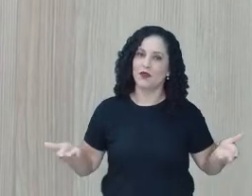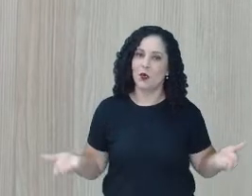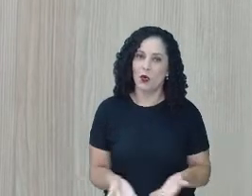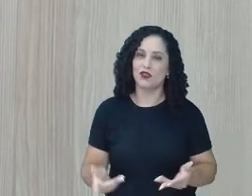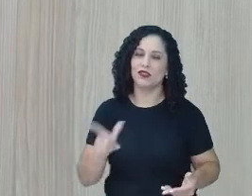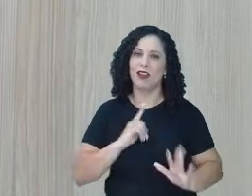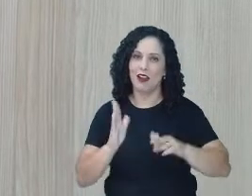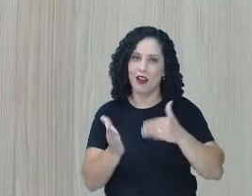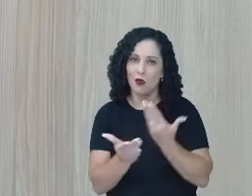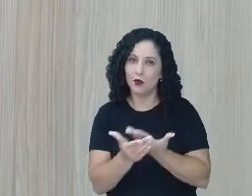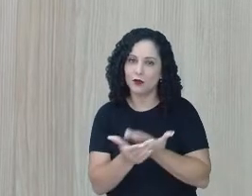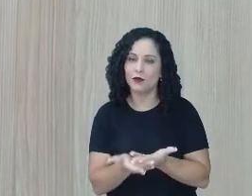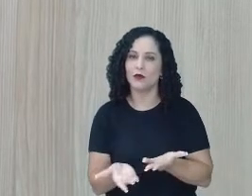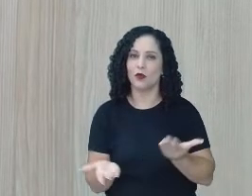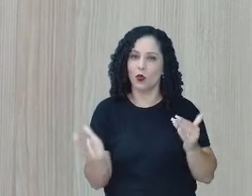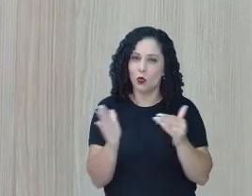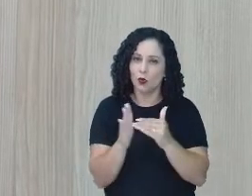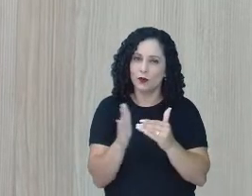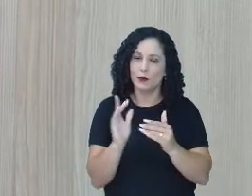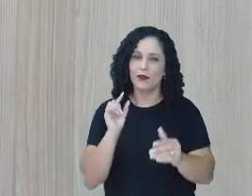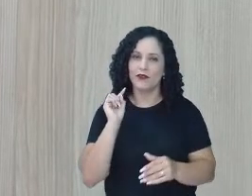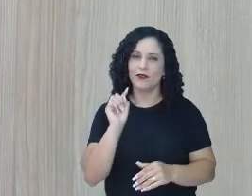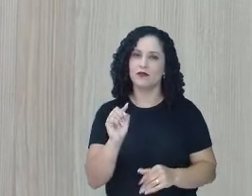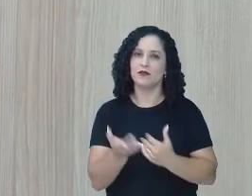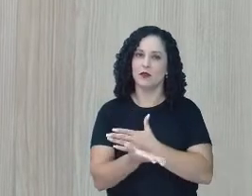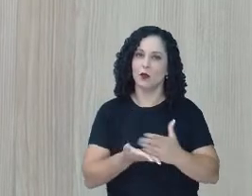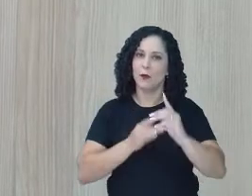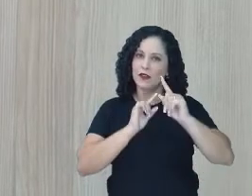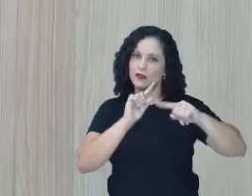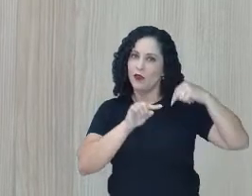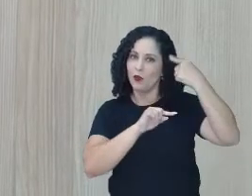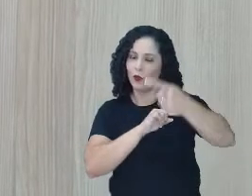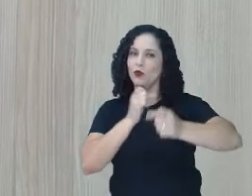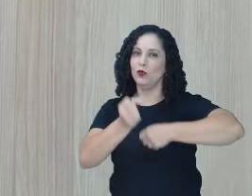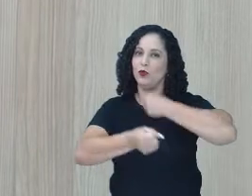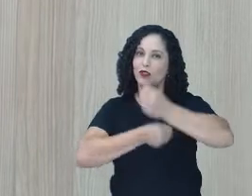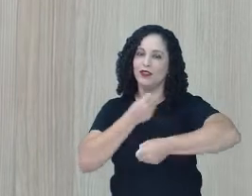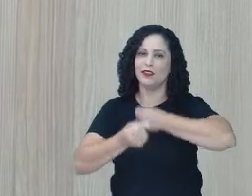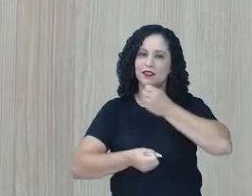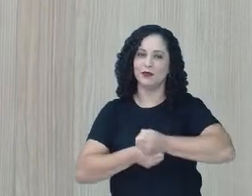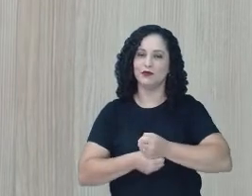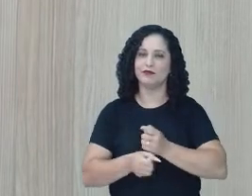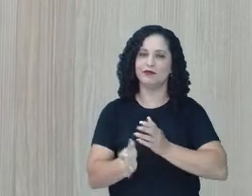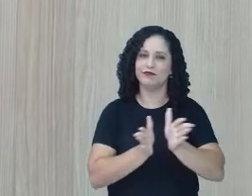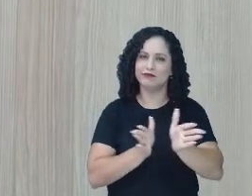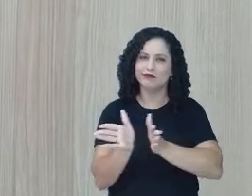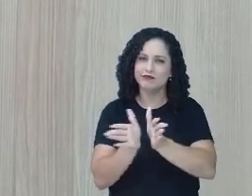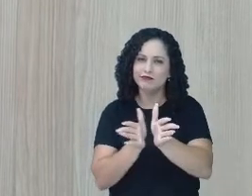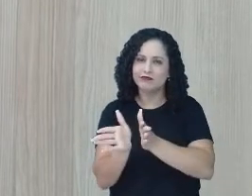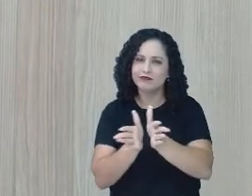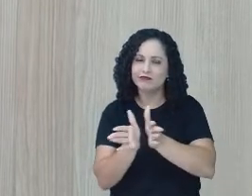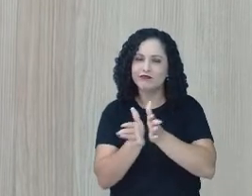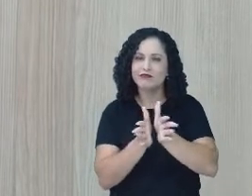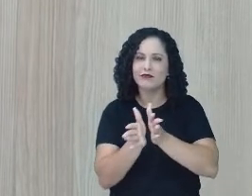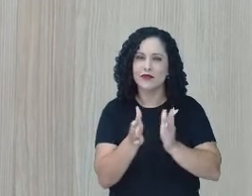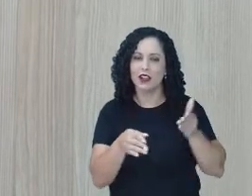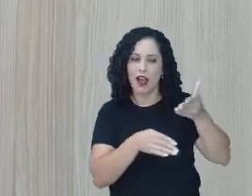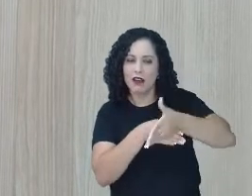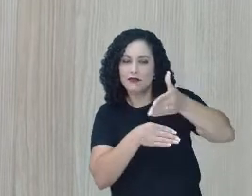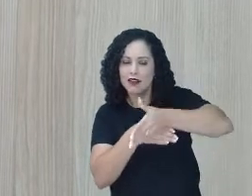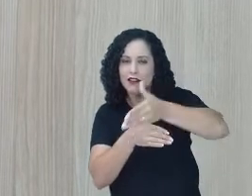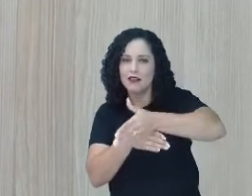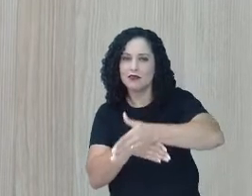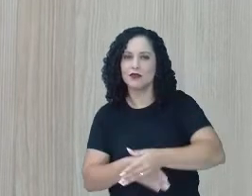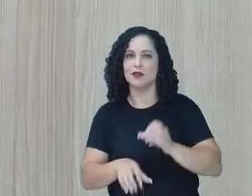na última aula, mas você já pode começar o ano que vem com acesso ao Educa Recife, ok? Então vamos para a nossa